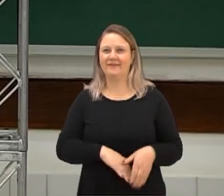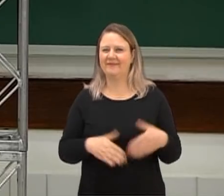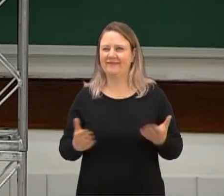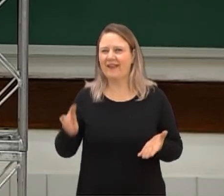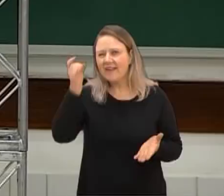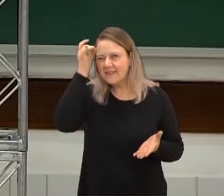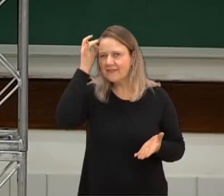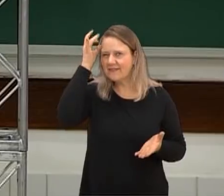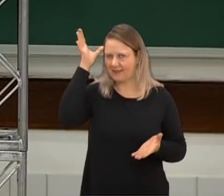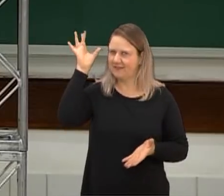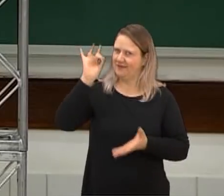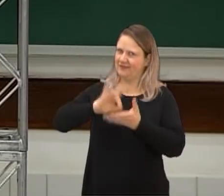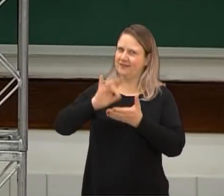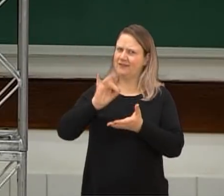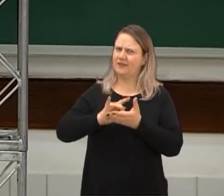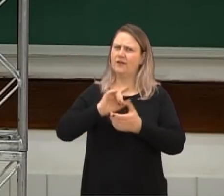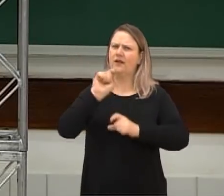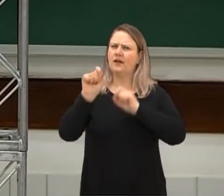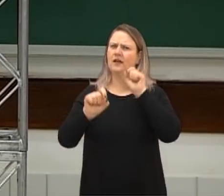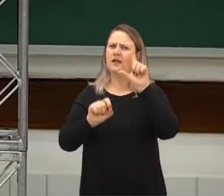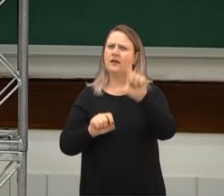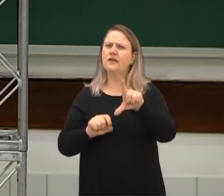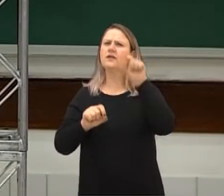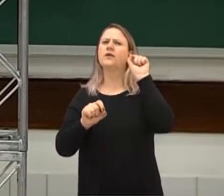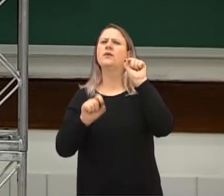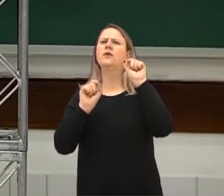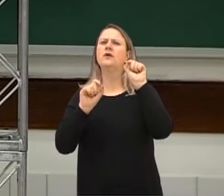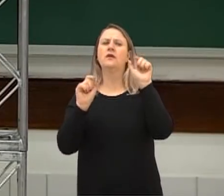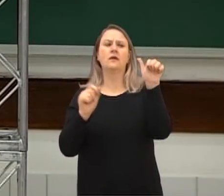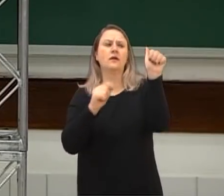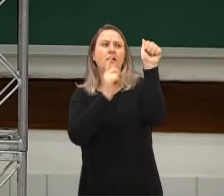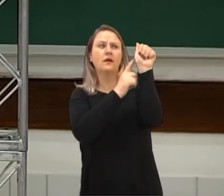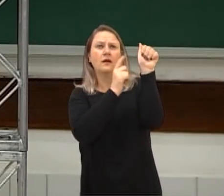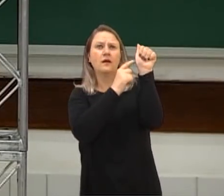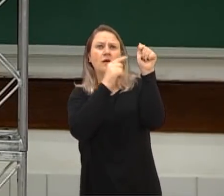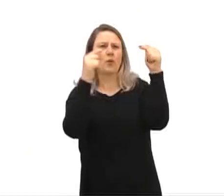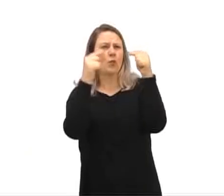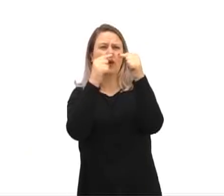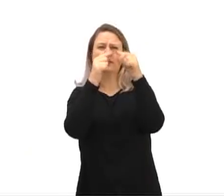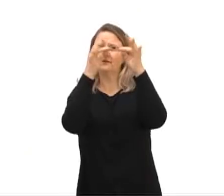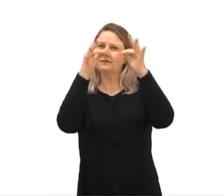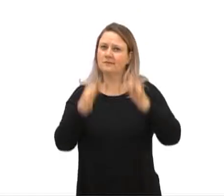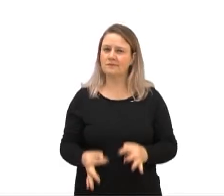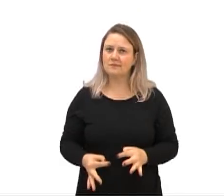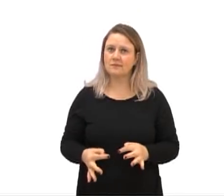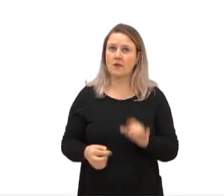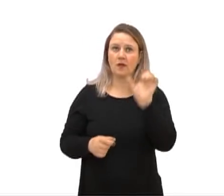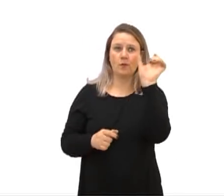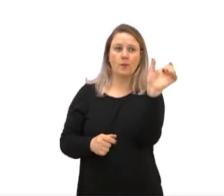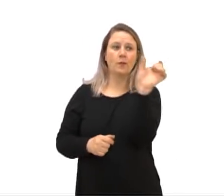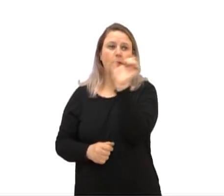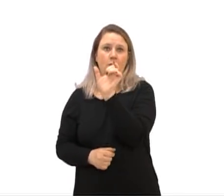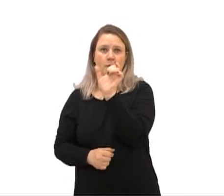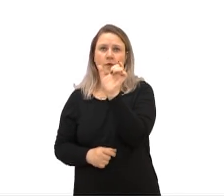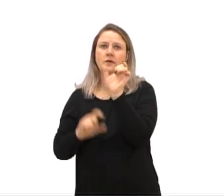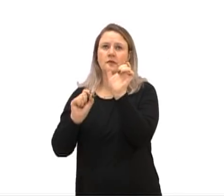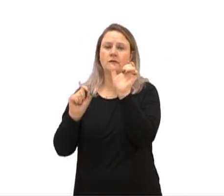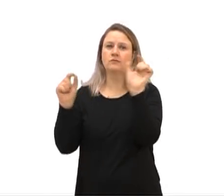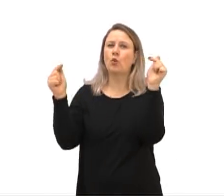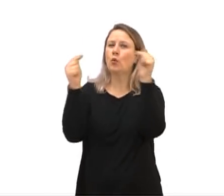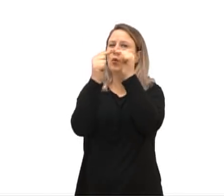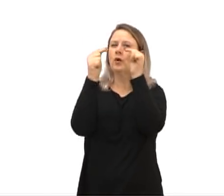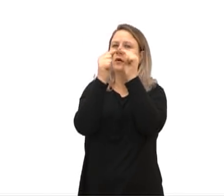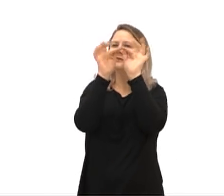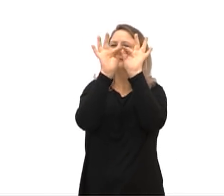Fácil essa, né, gente? Quem escolheu a alternativa A, acertou. as duas palavras que estão na alternativa A são